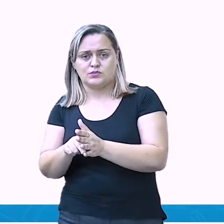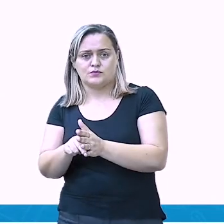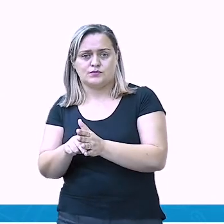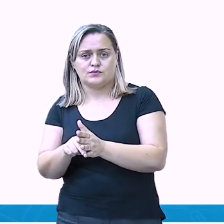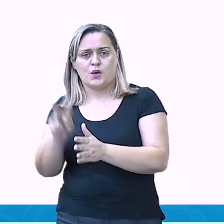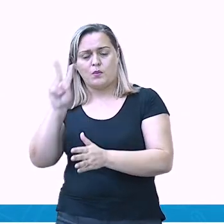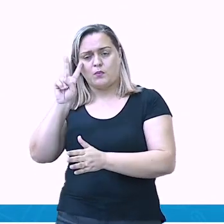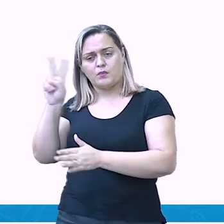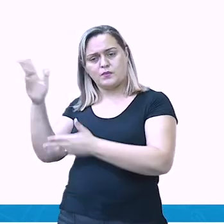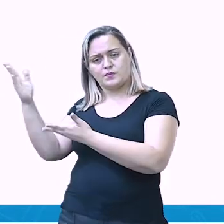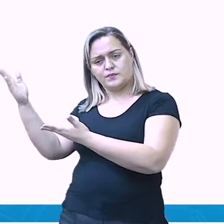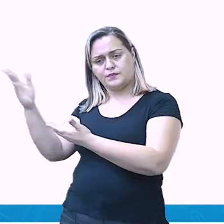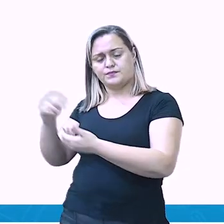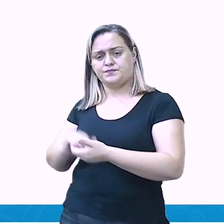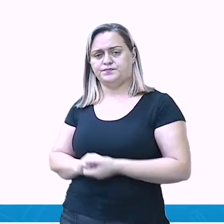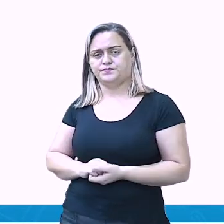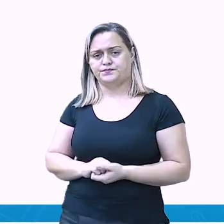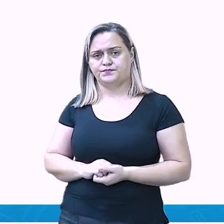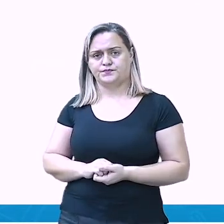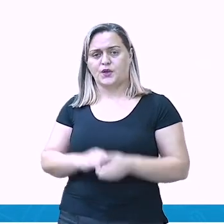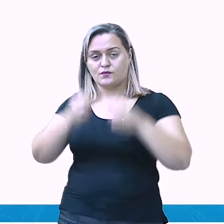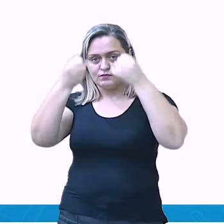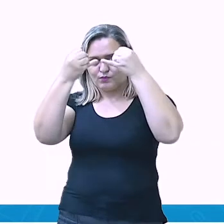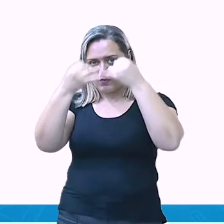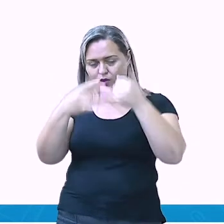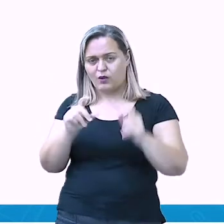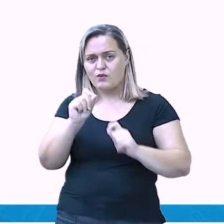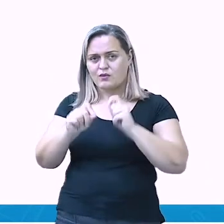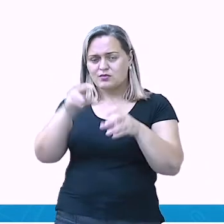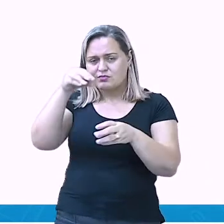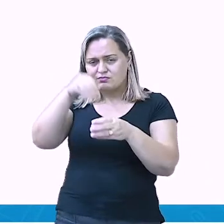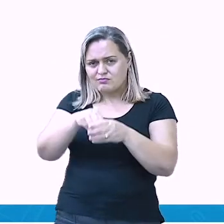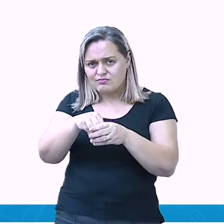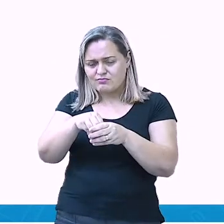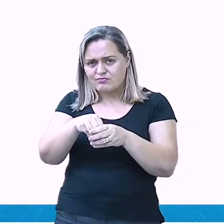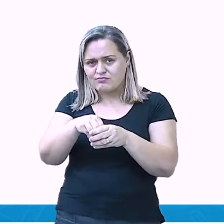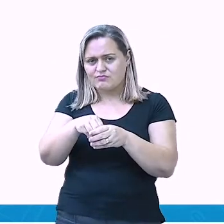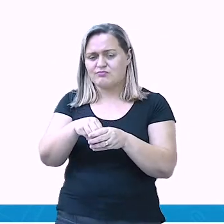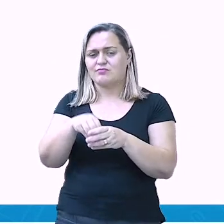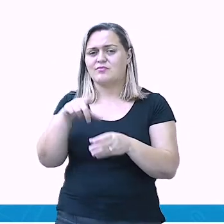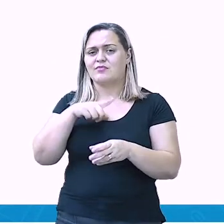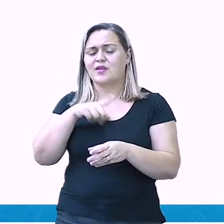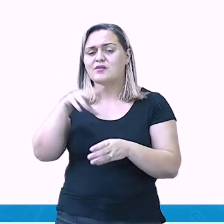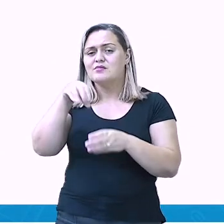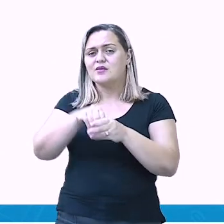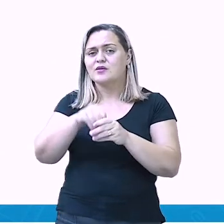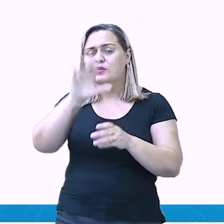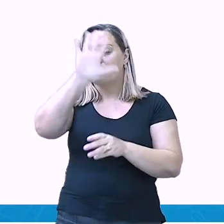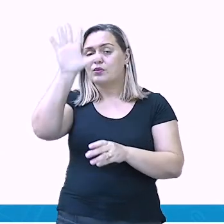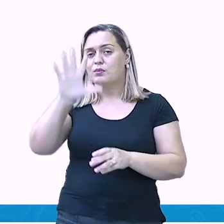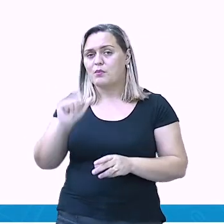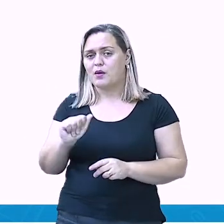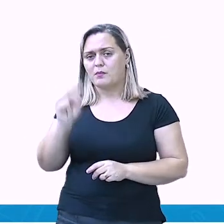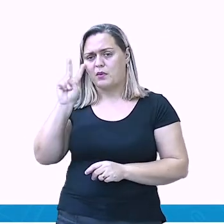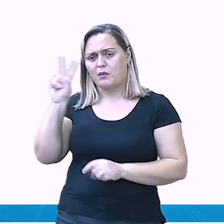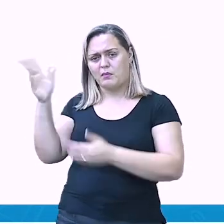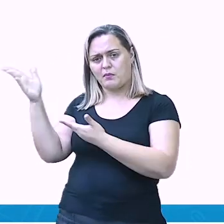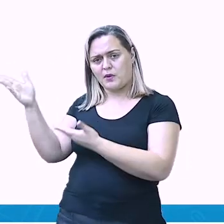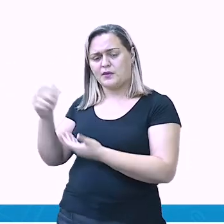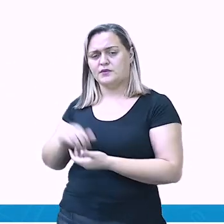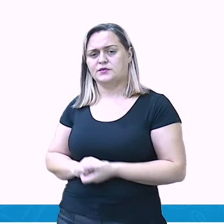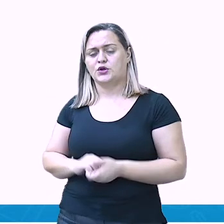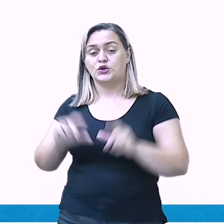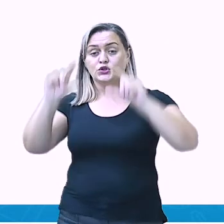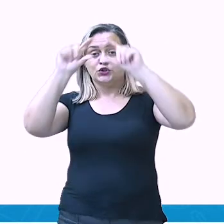vocês aqui o título, ok? Então todo mapa ele precisa de um título. É através do título que você vai identificar o tema,